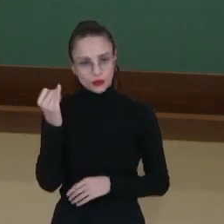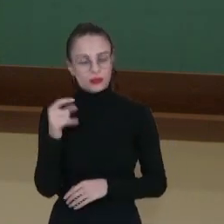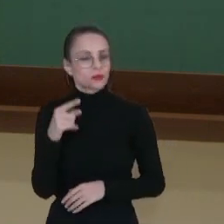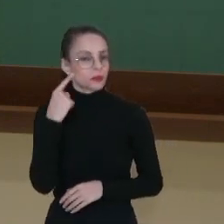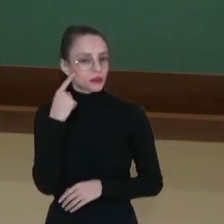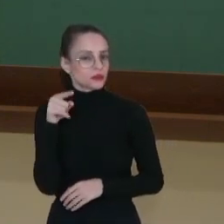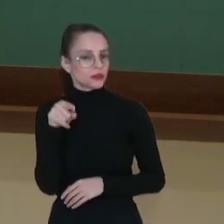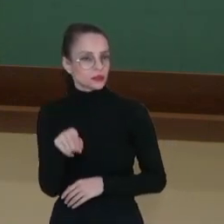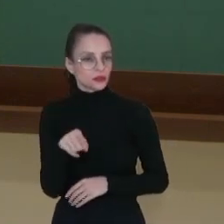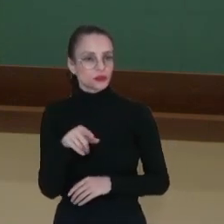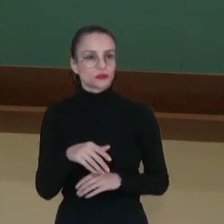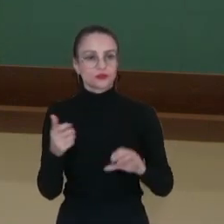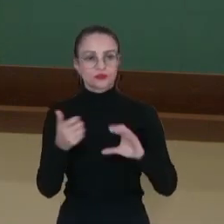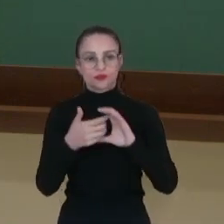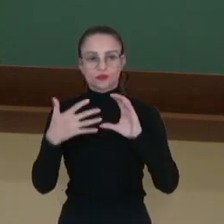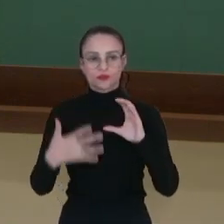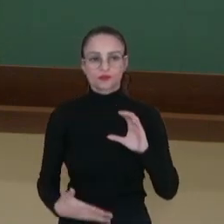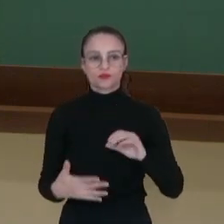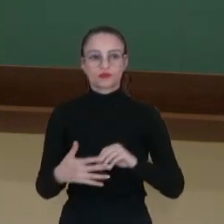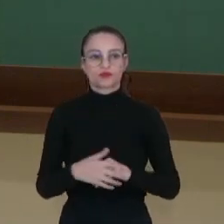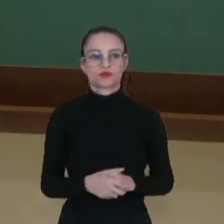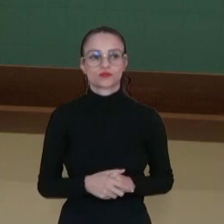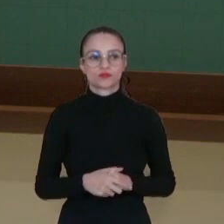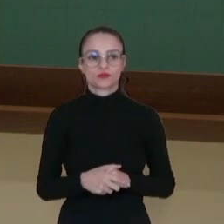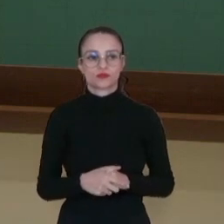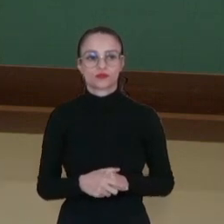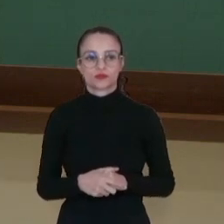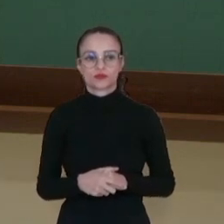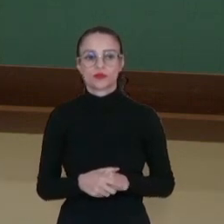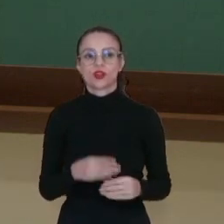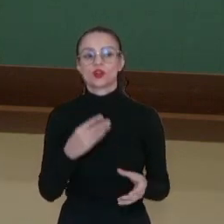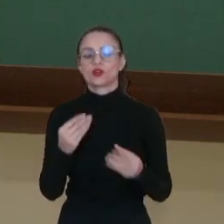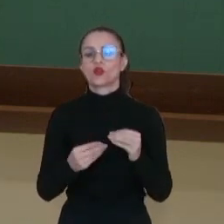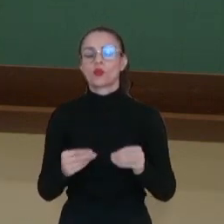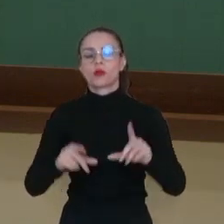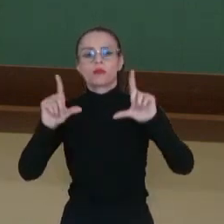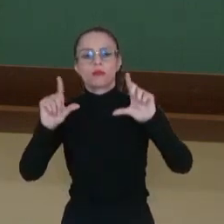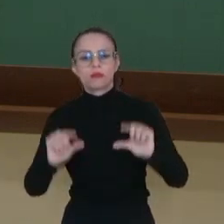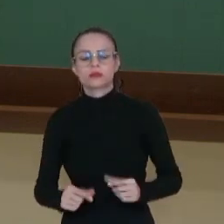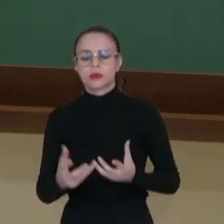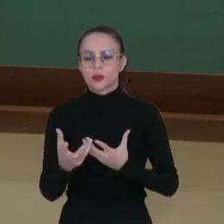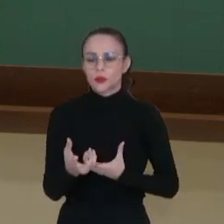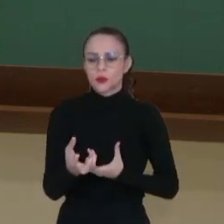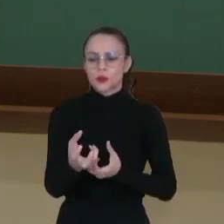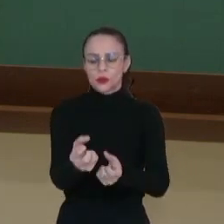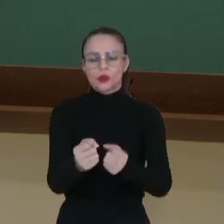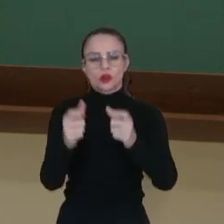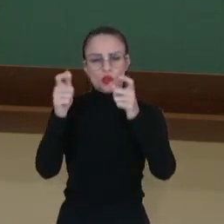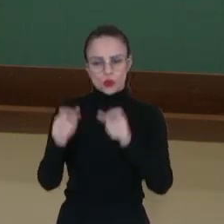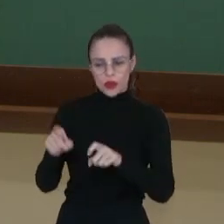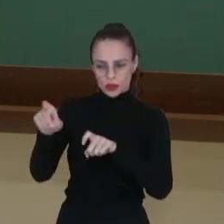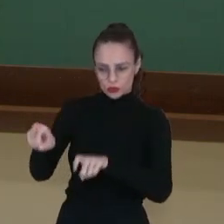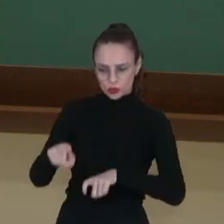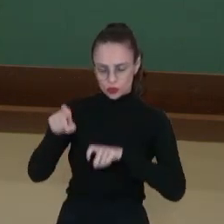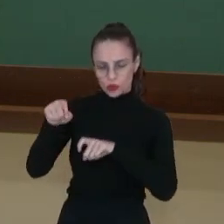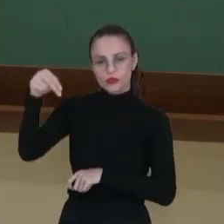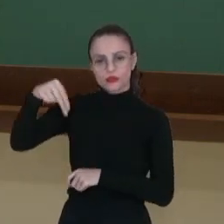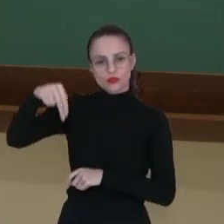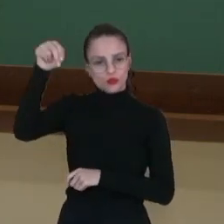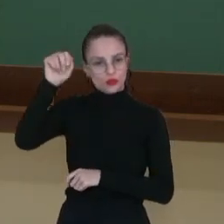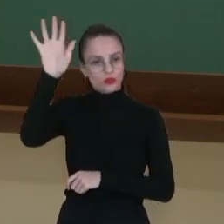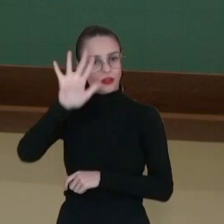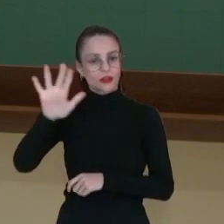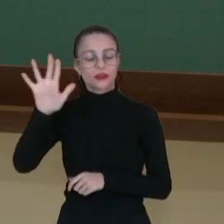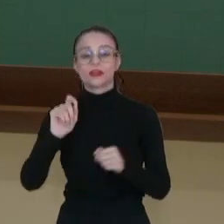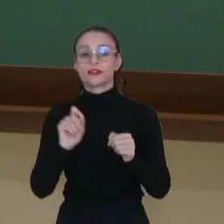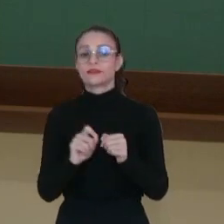gente pensar nessa característica, né? E para minimizar a seca em regiões do interior do Nordeste, se faz